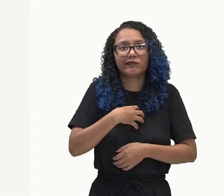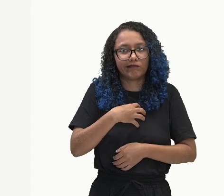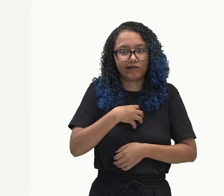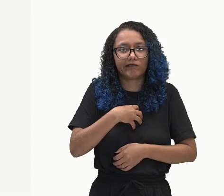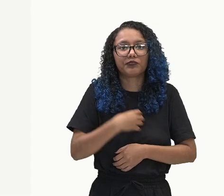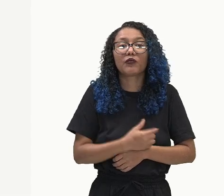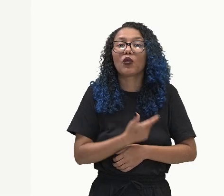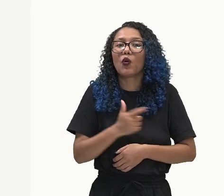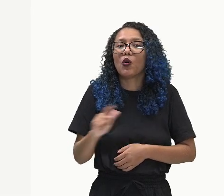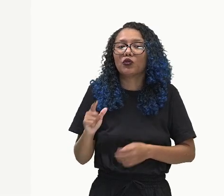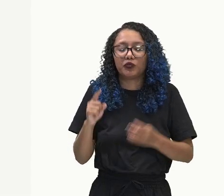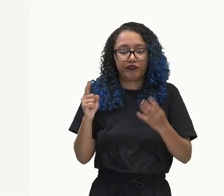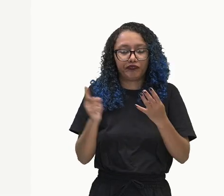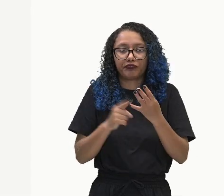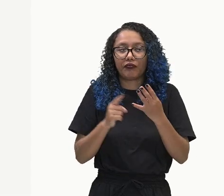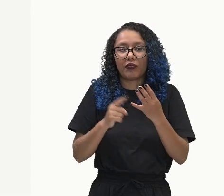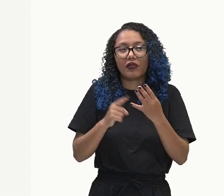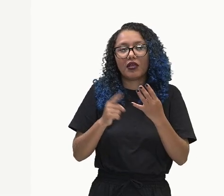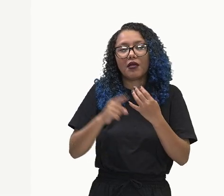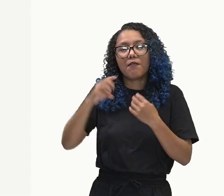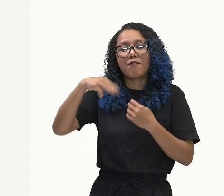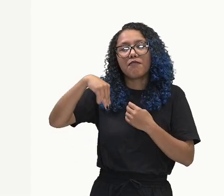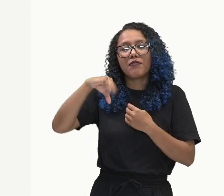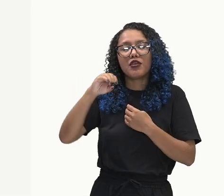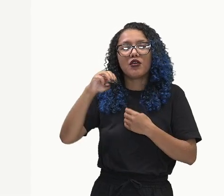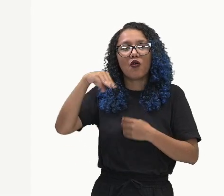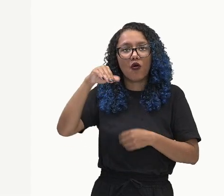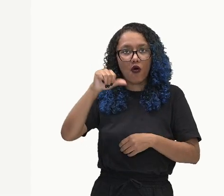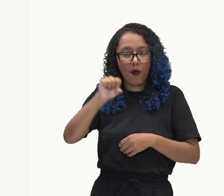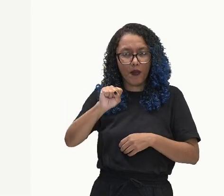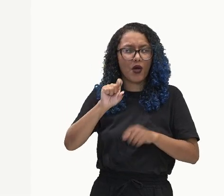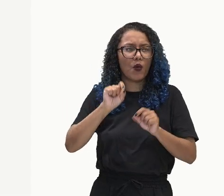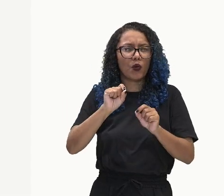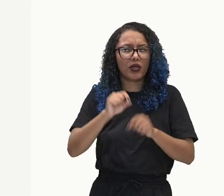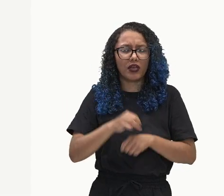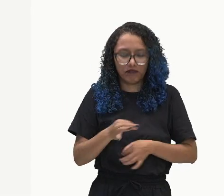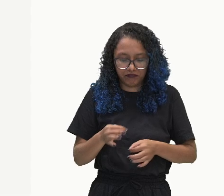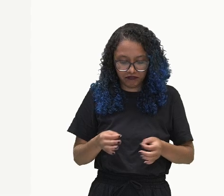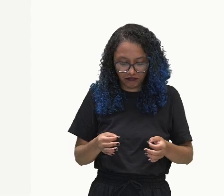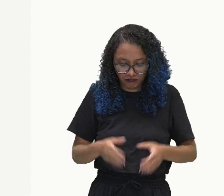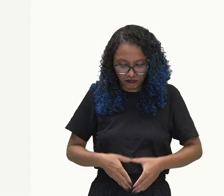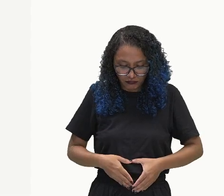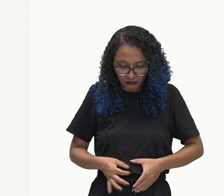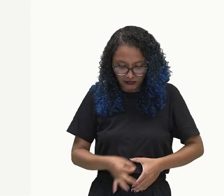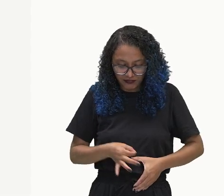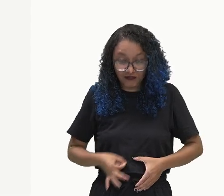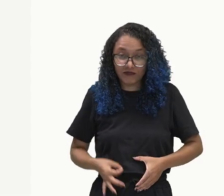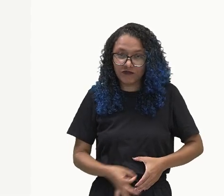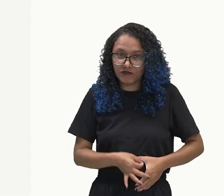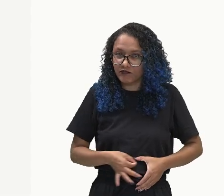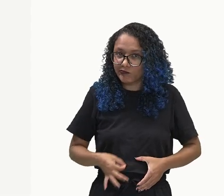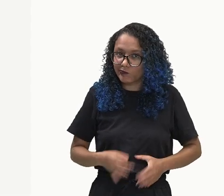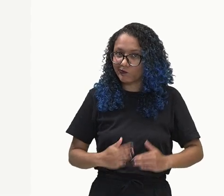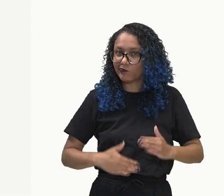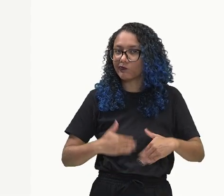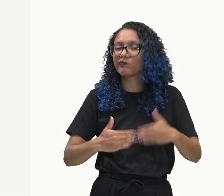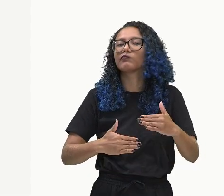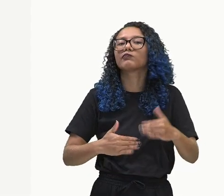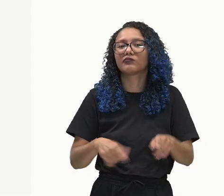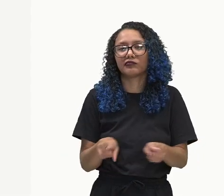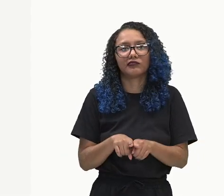também são tumores benignos que se desenvolvem no útero. Bem,